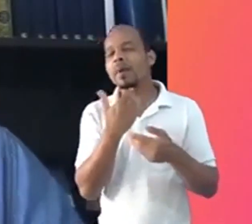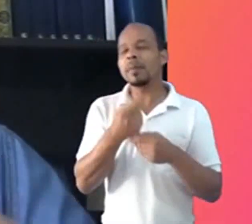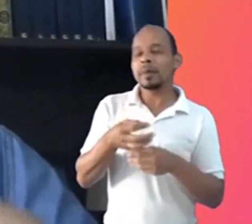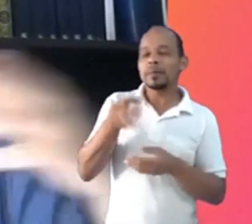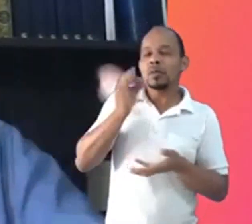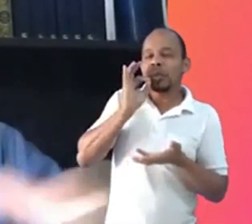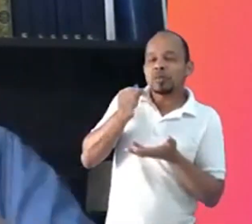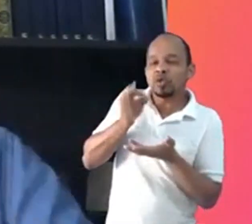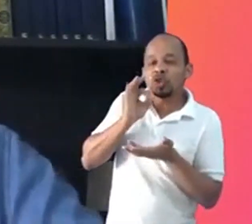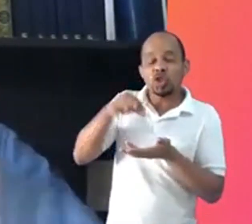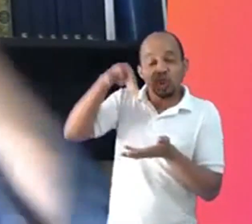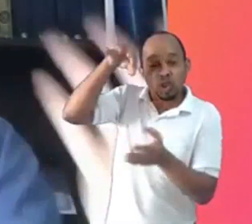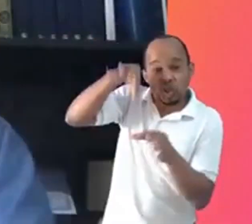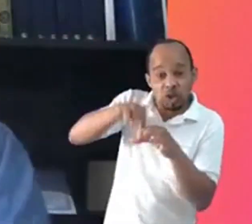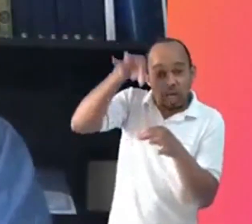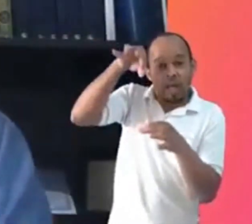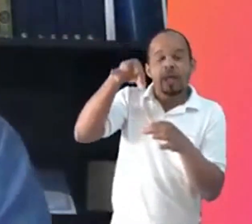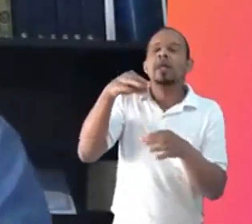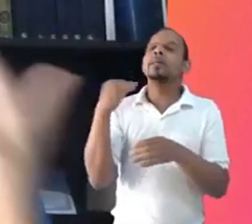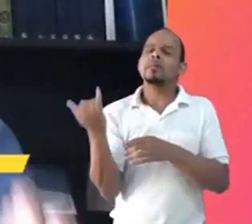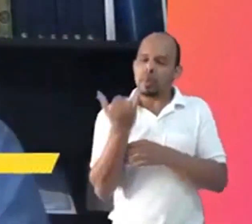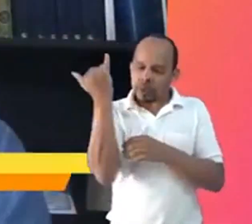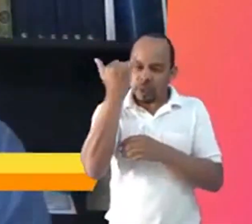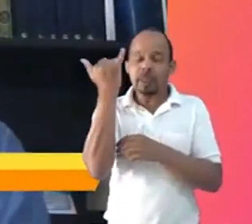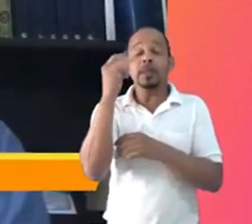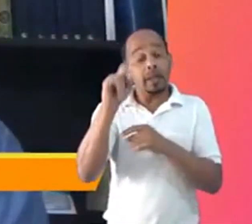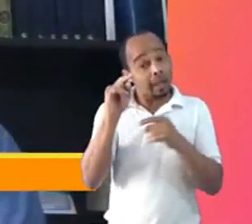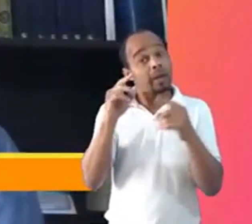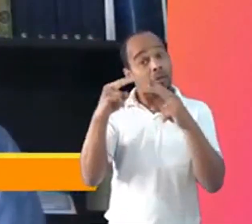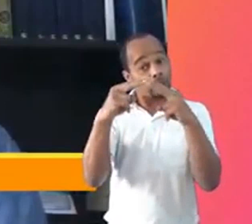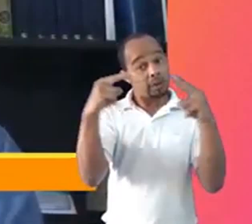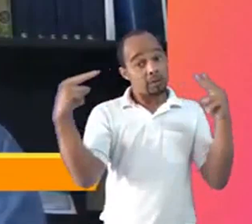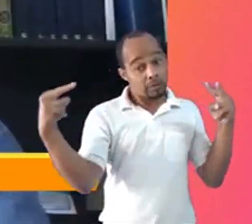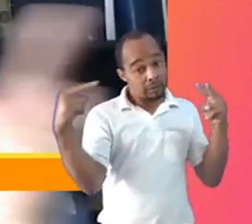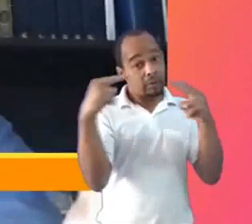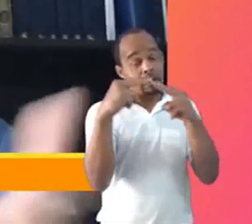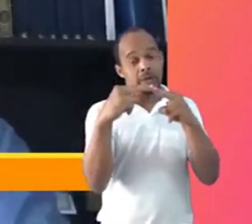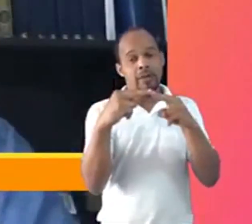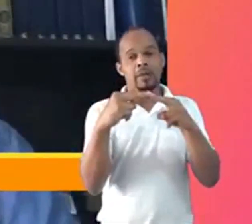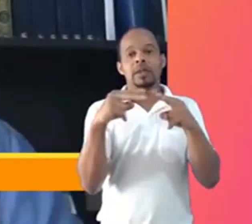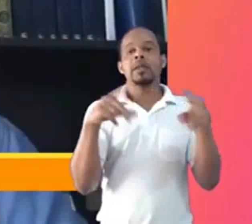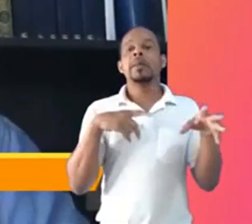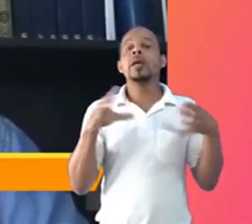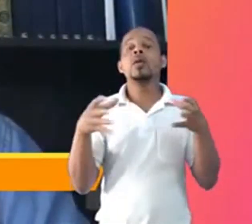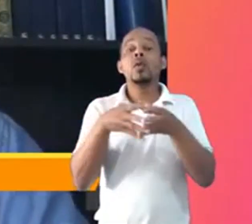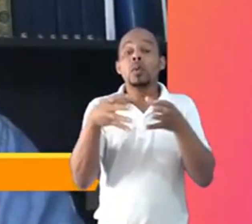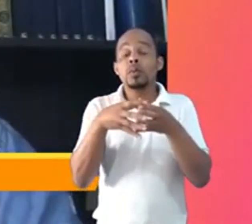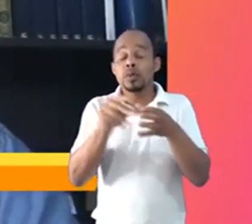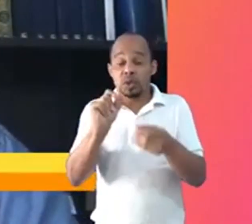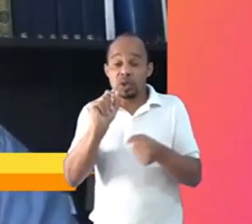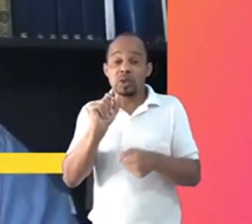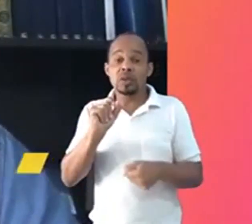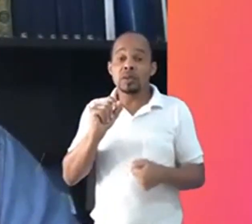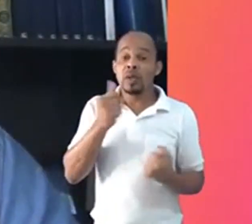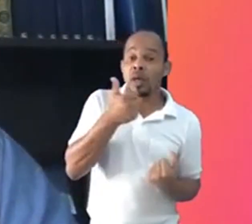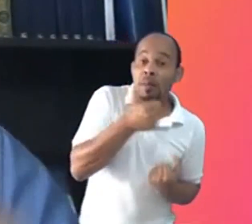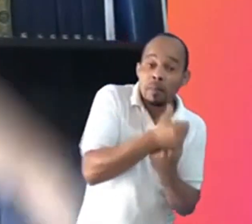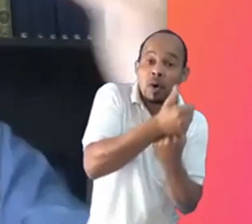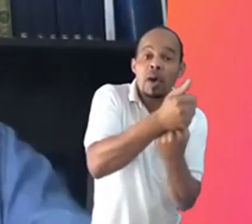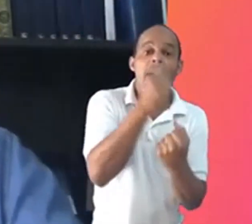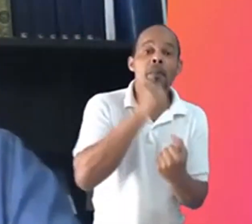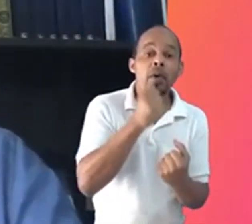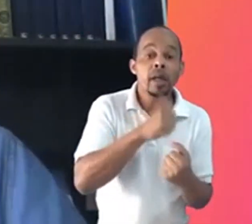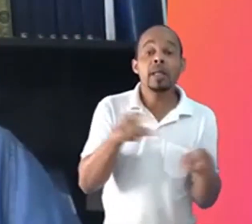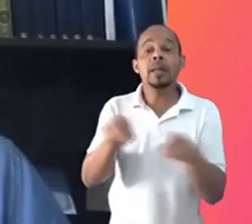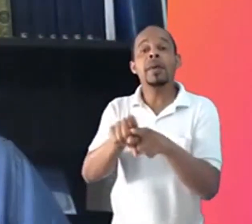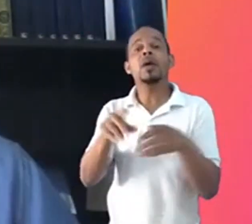preto, né? Que se reúne para conversar, para bater um papo, e nesse momento está sendo tudo online mesmo, né?